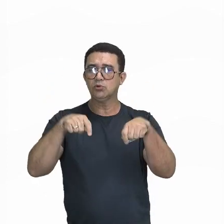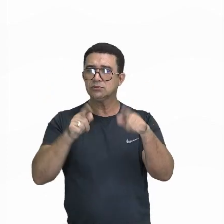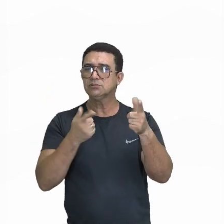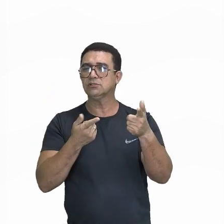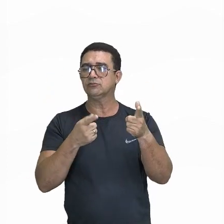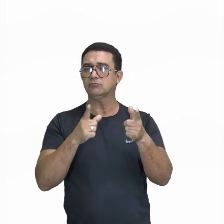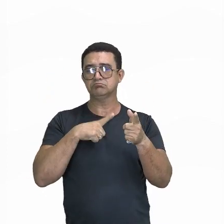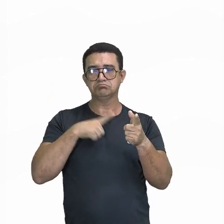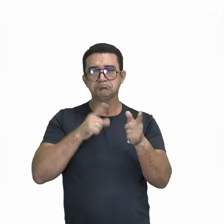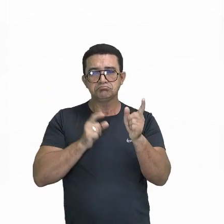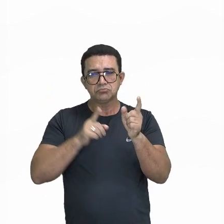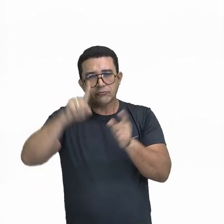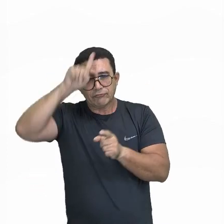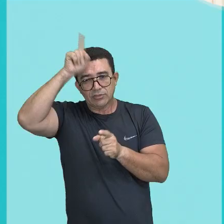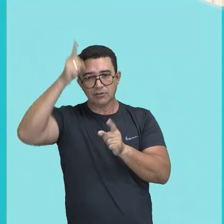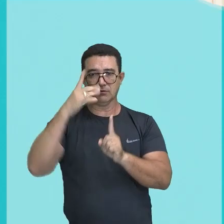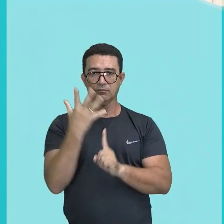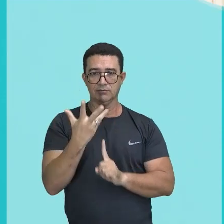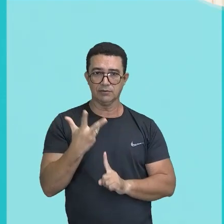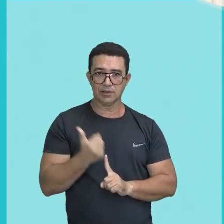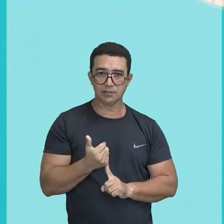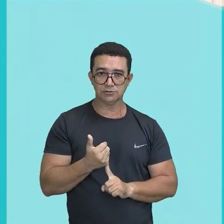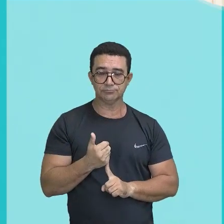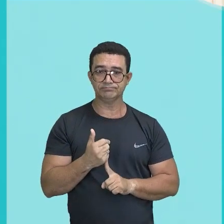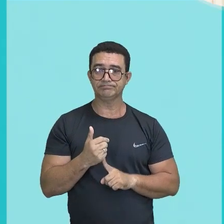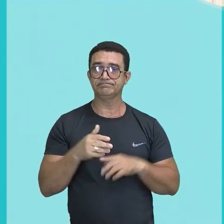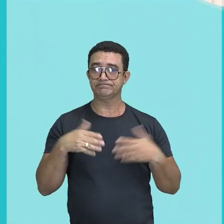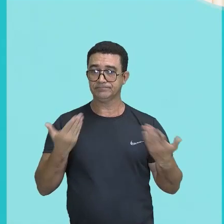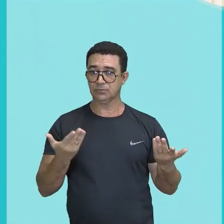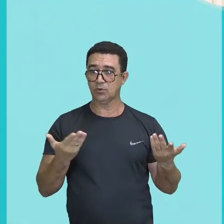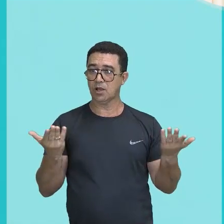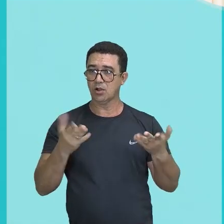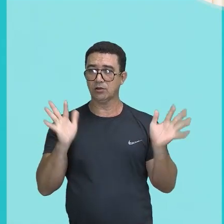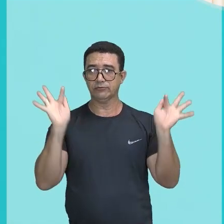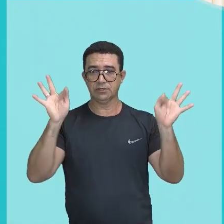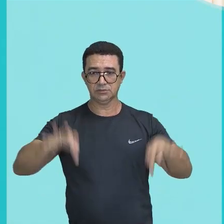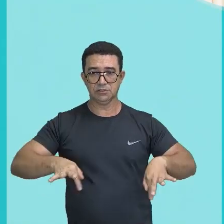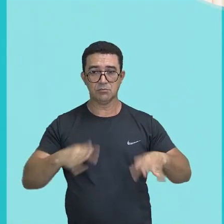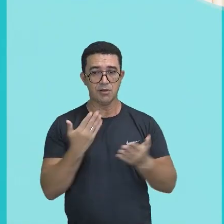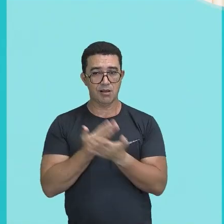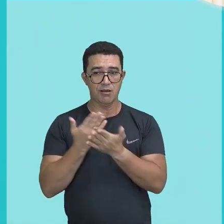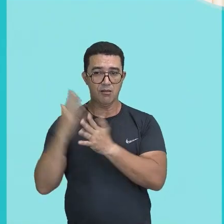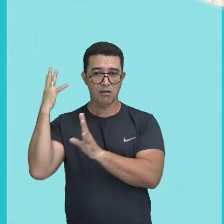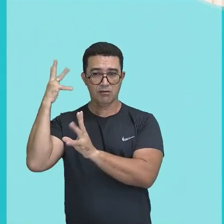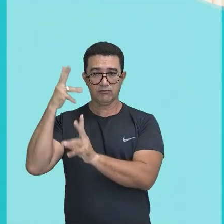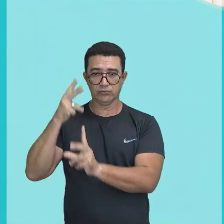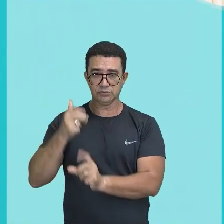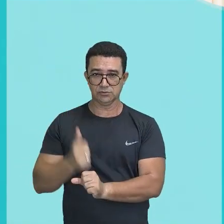novos bichos. E assim nós terminamos a nossa revisão.